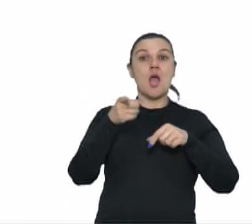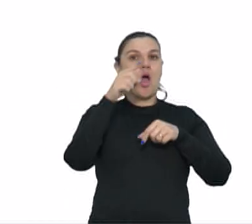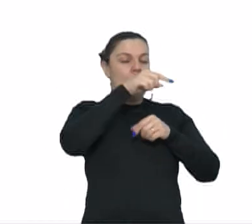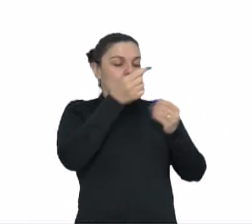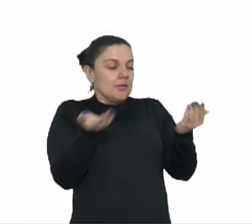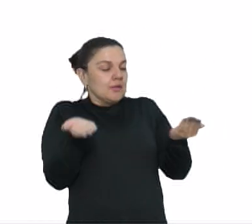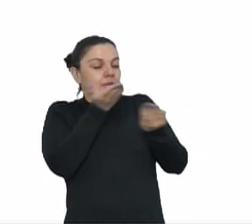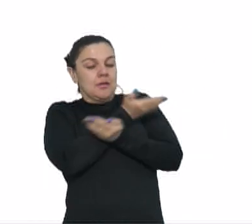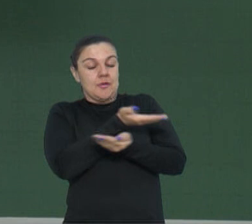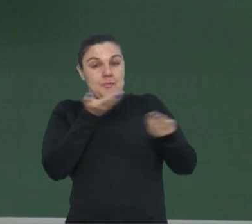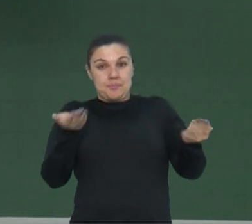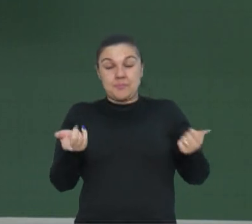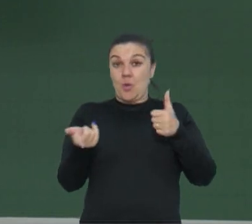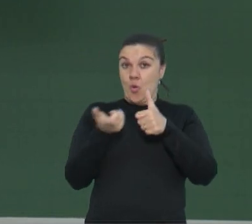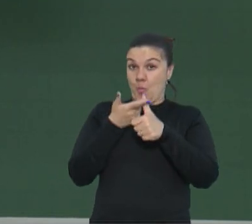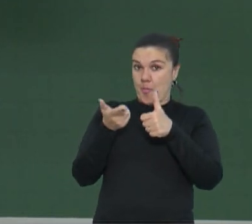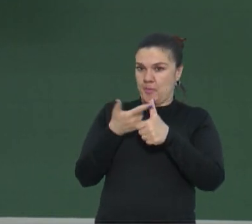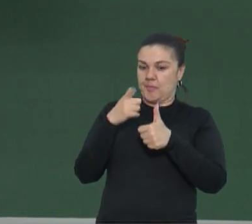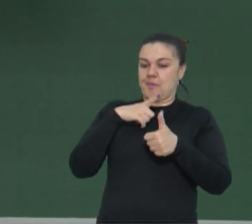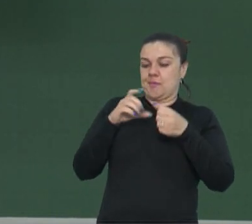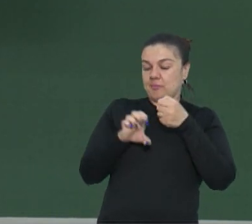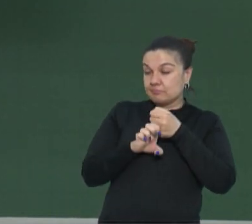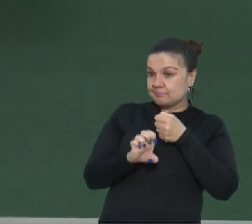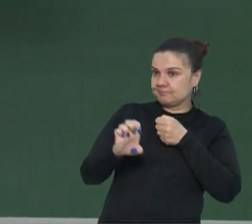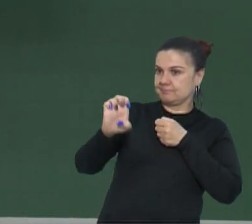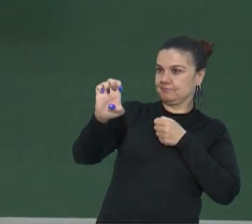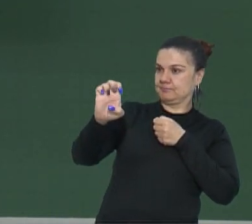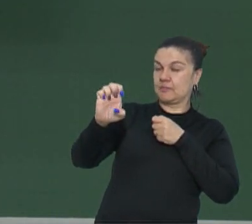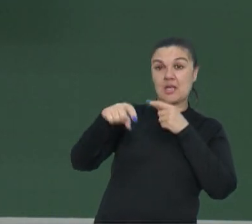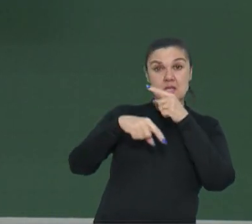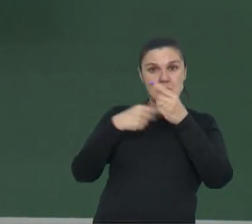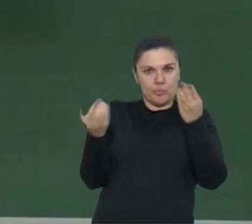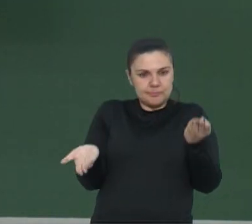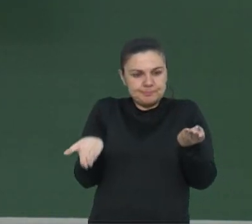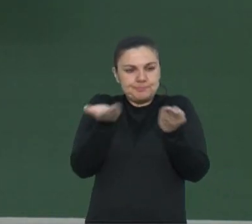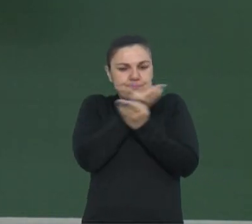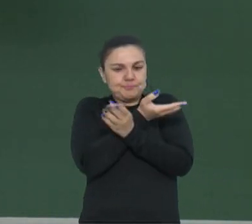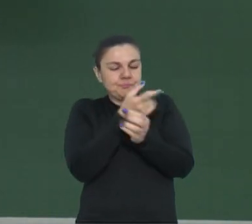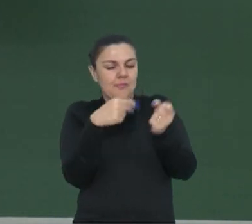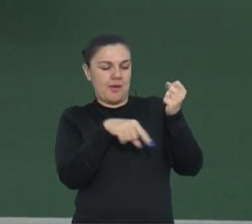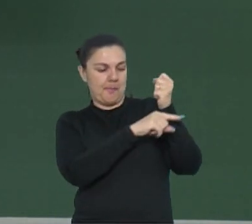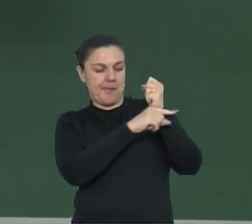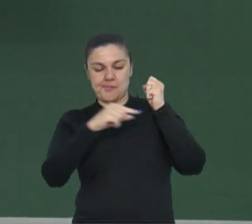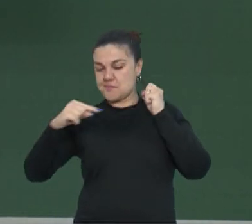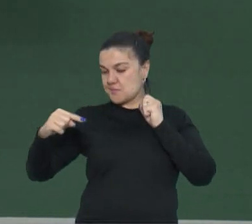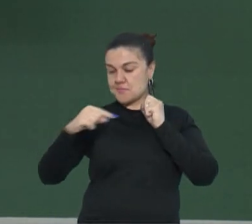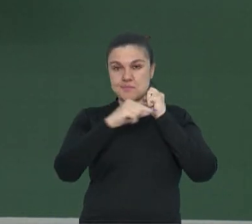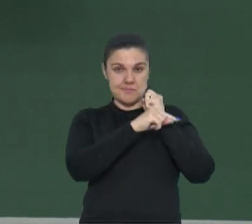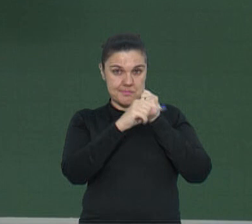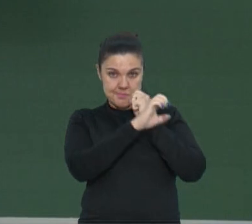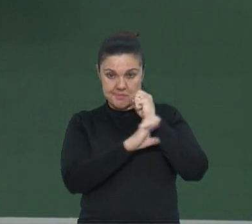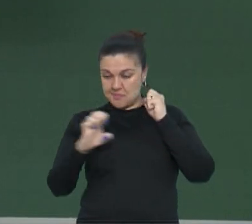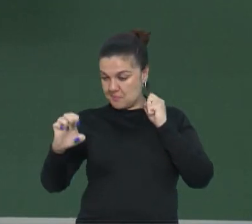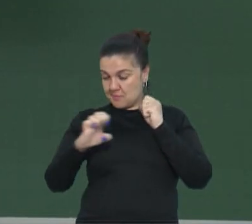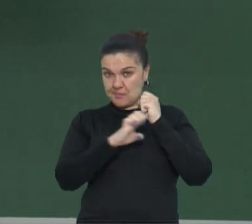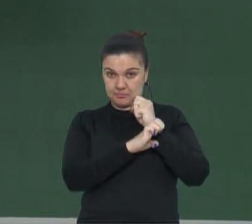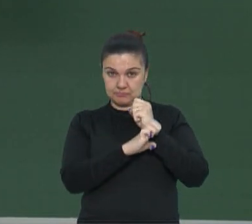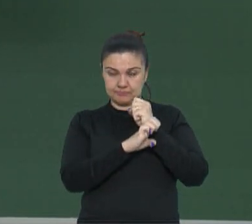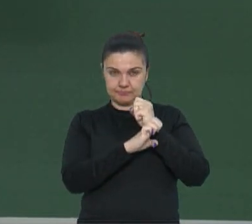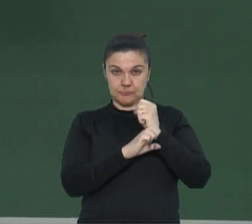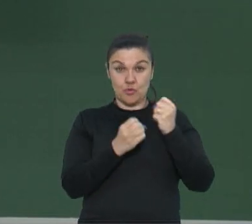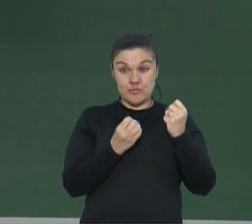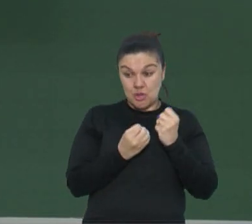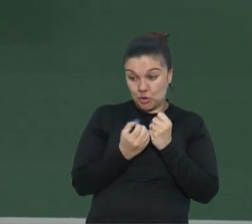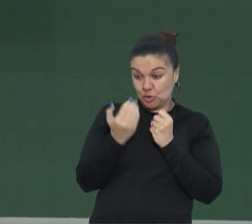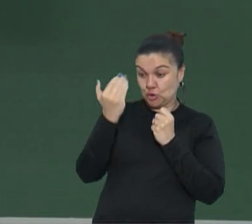compartilhamento. Então, primeiro você vai falar na que ocorre doação. Depois você irá falar na que ocorre compartilhamento. Você doa, tem que